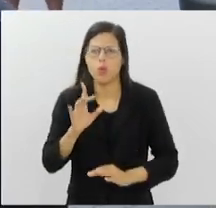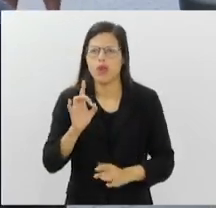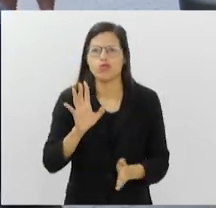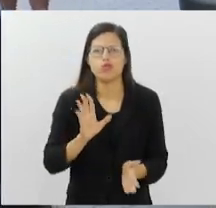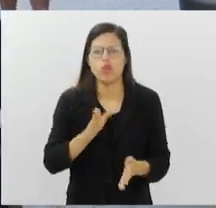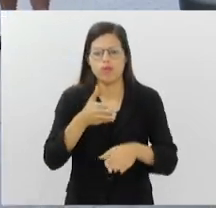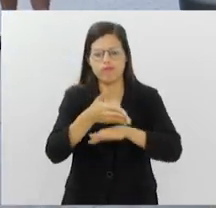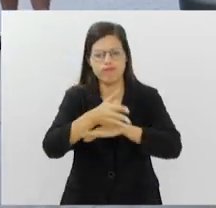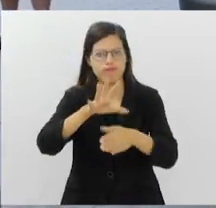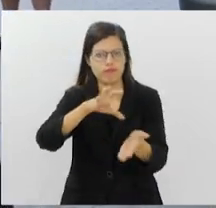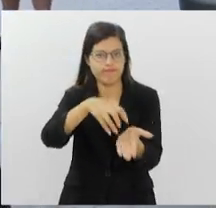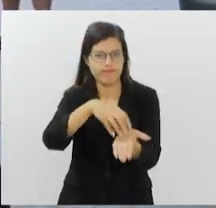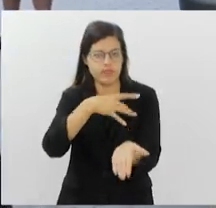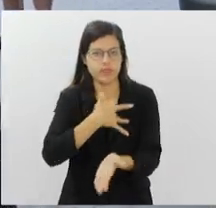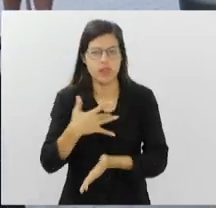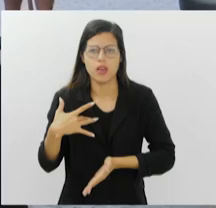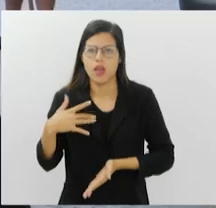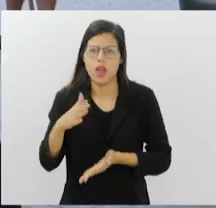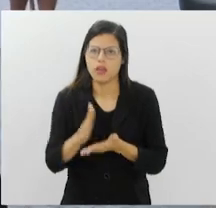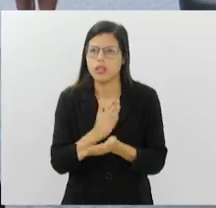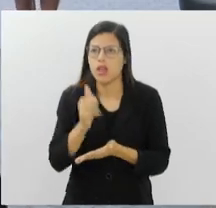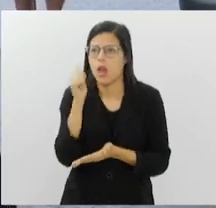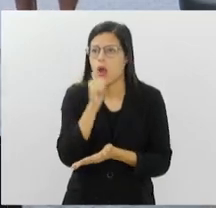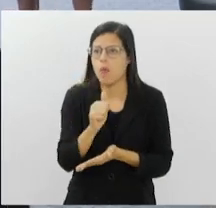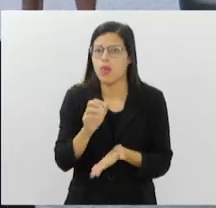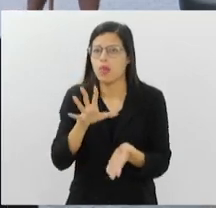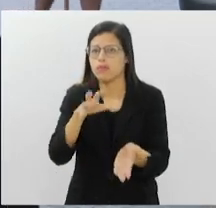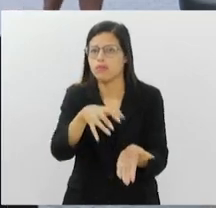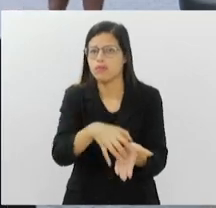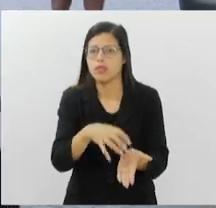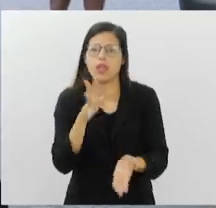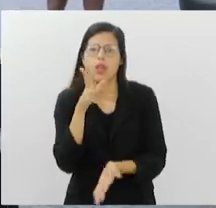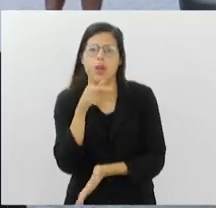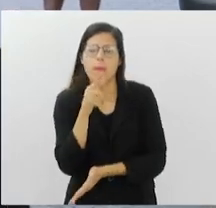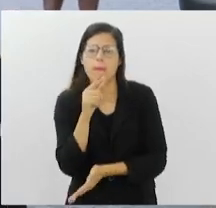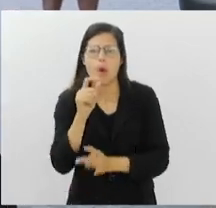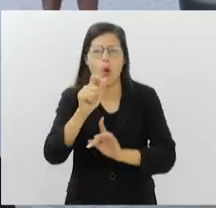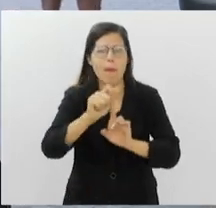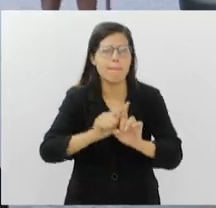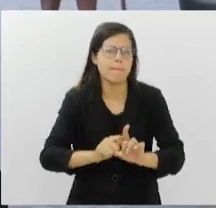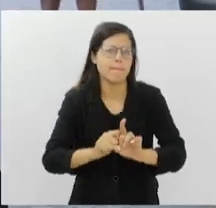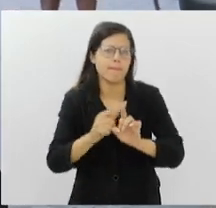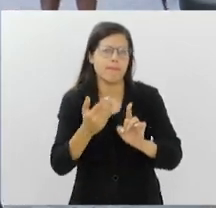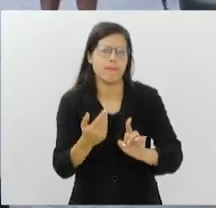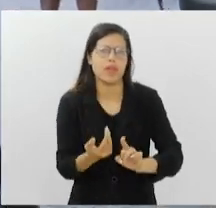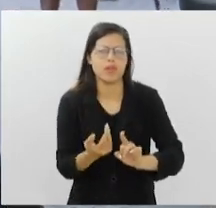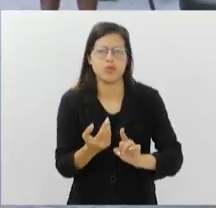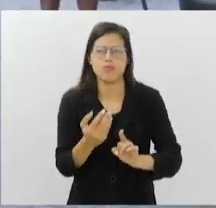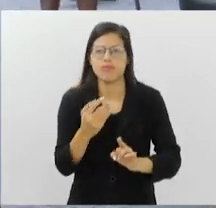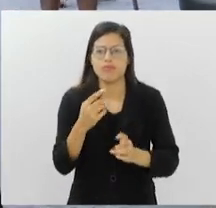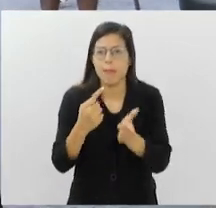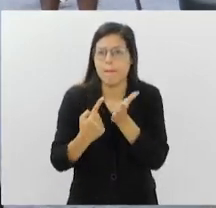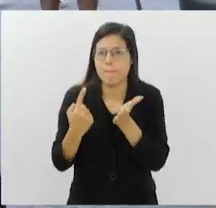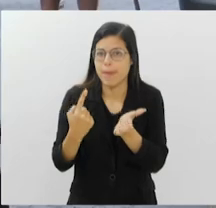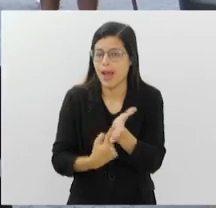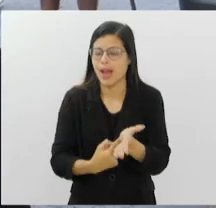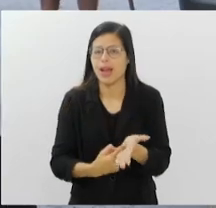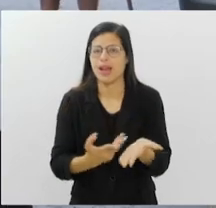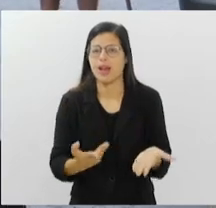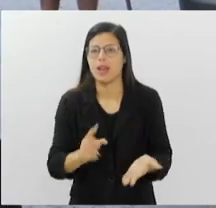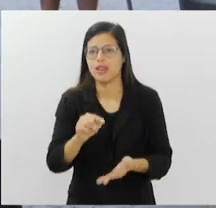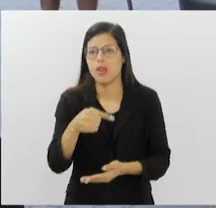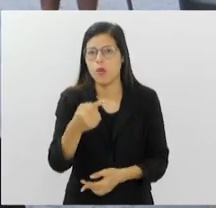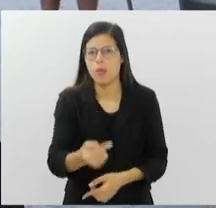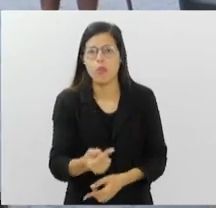saúde. Às vezes a mulher vai no posto de saúde e demora um mês para marcar. Às vezes um mês depois de marcar, um mês para fazer o exame,